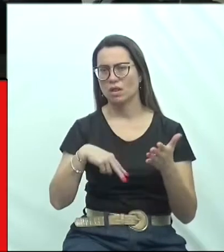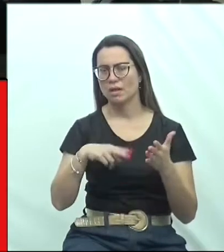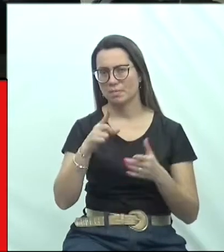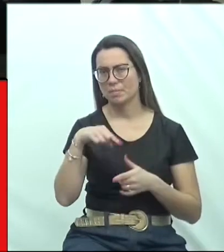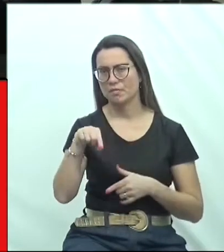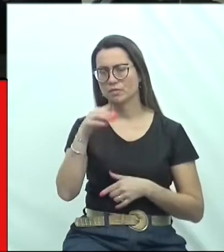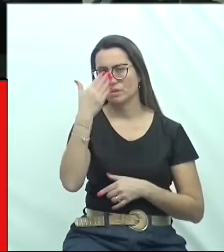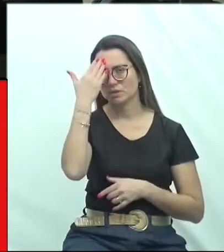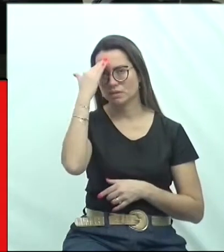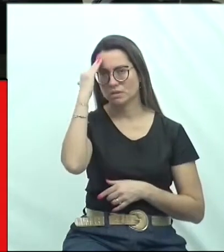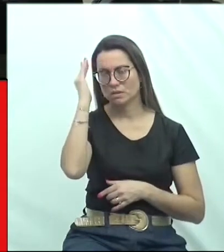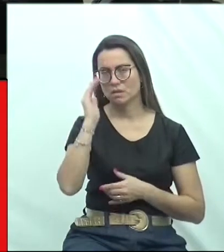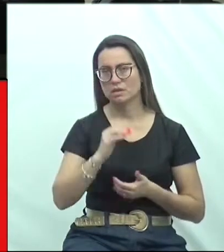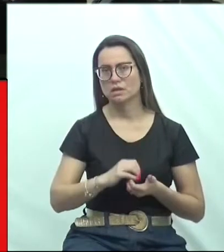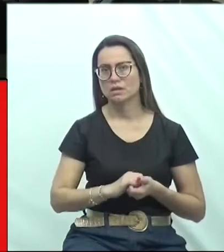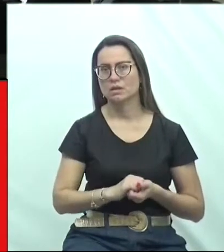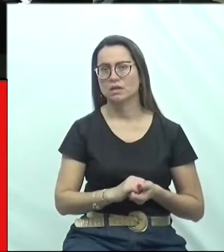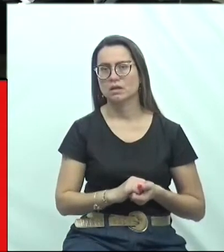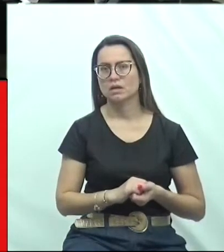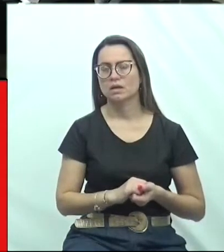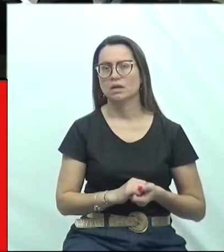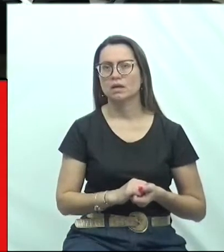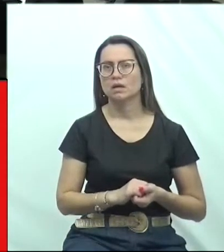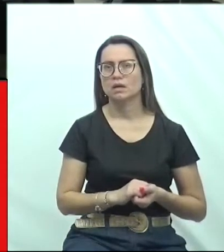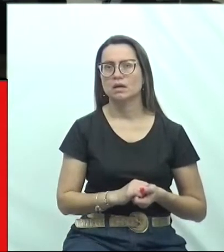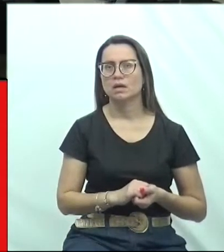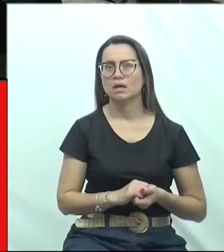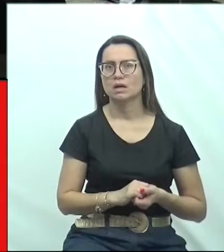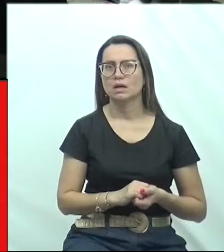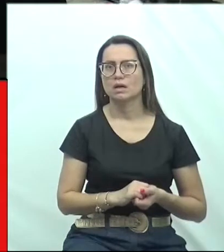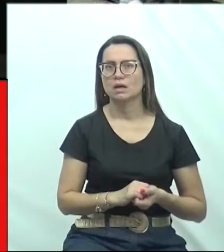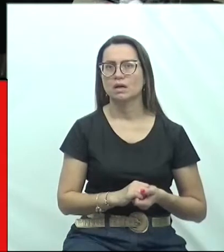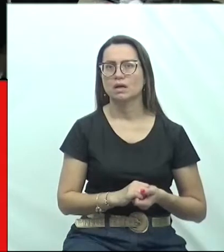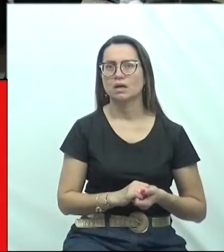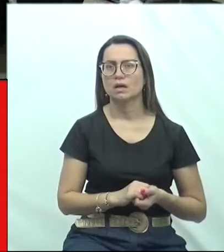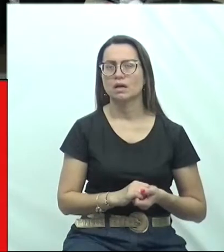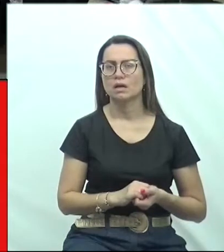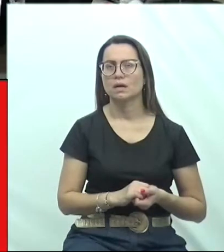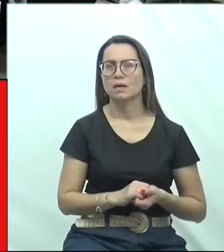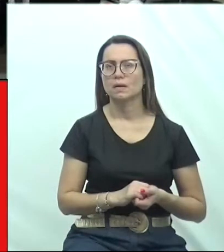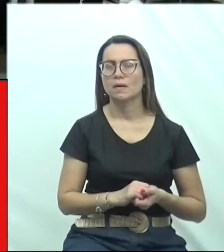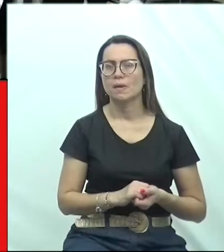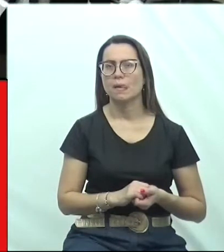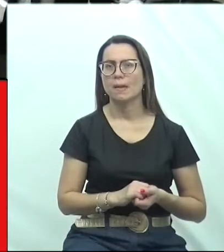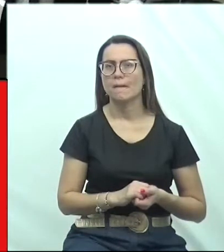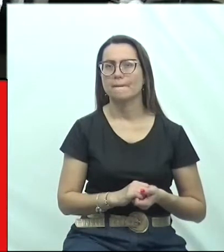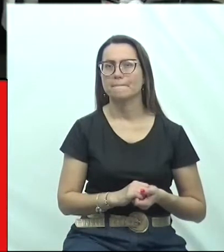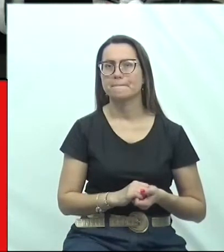para os senhores. Posso, vereador? Se o senhor me permite, vereador Zairo.